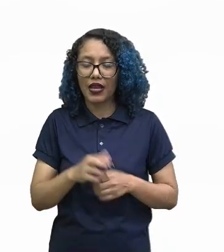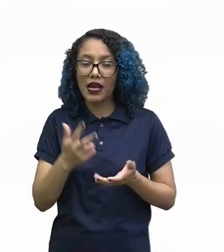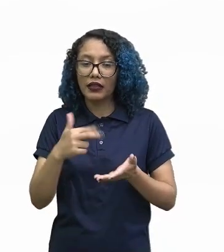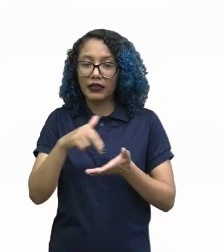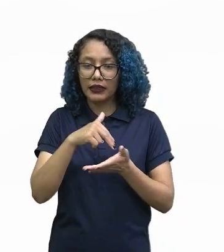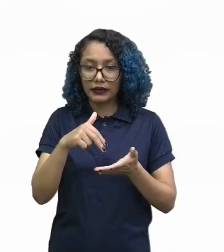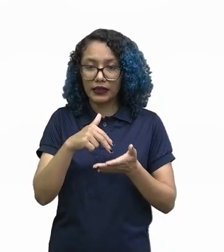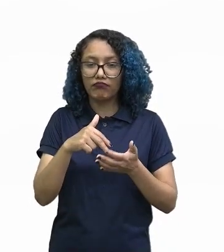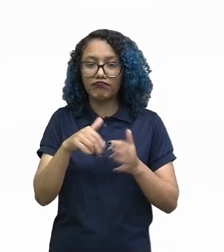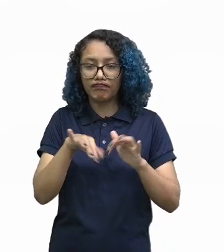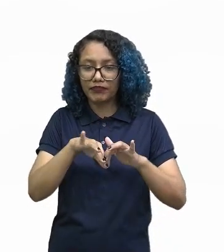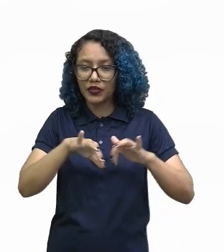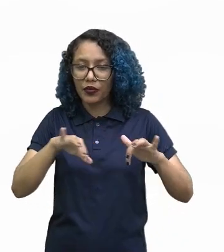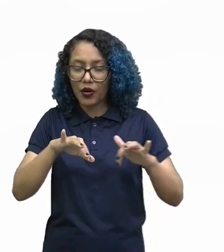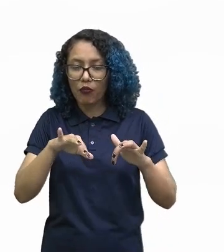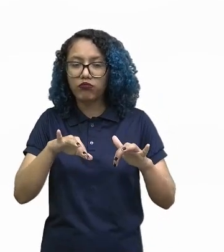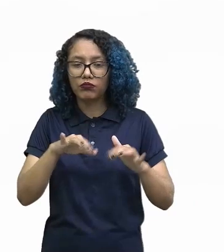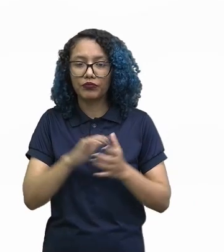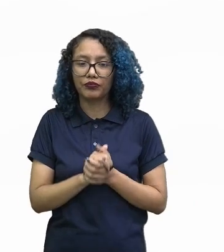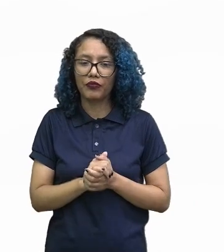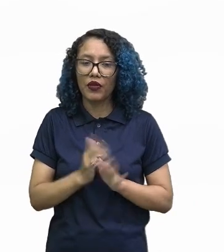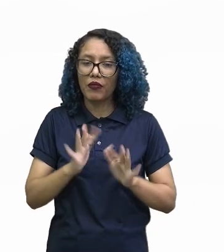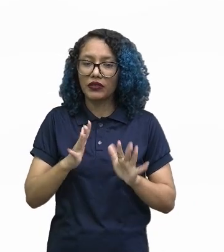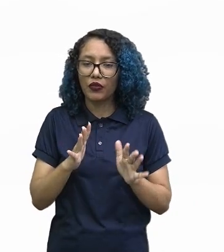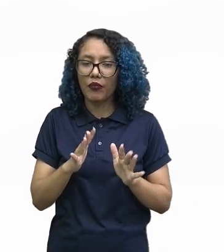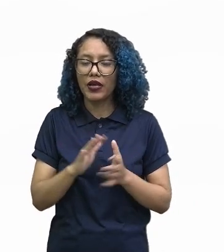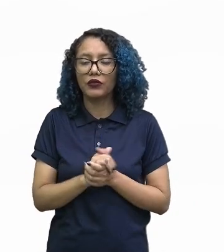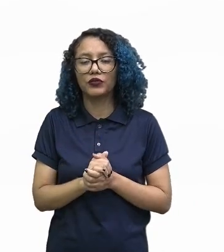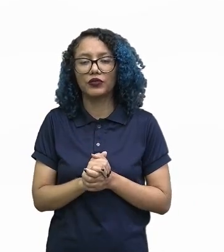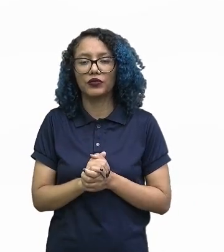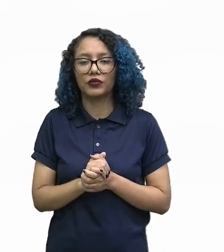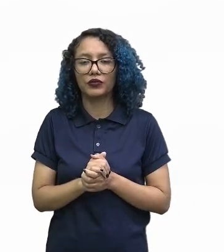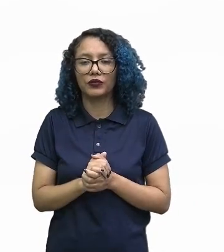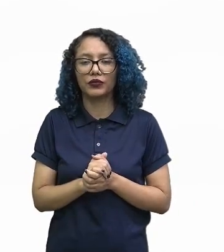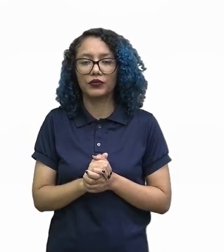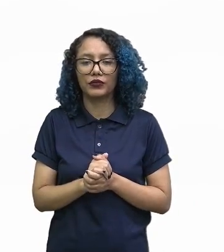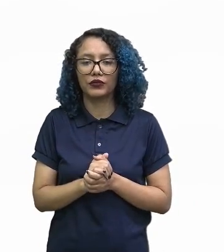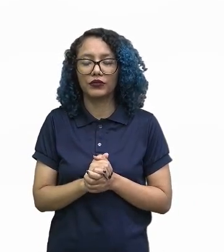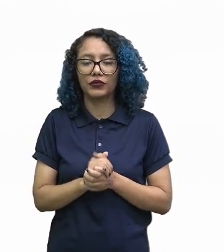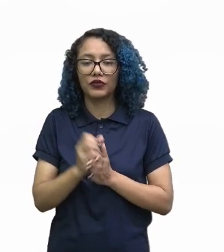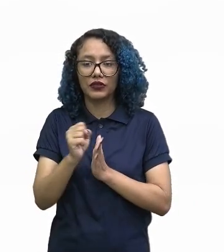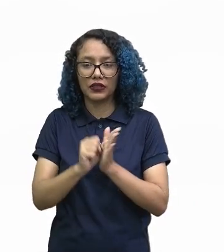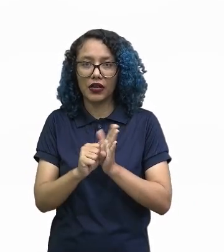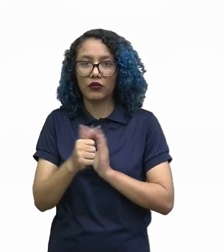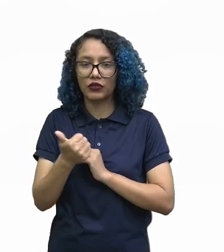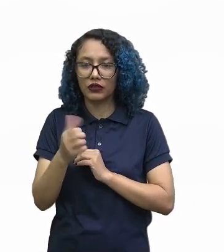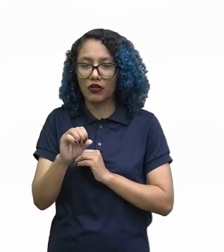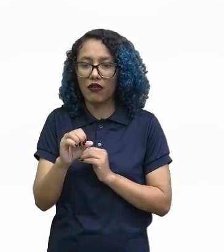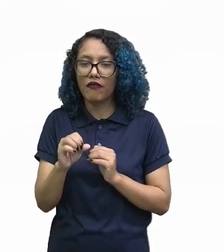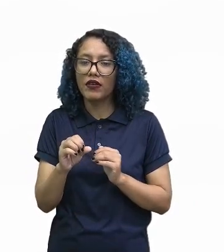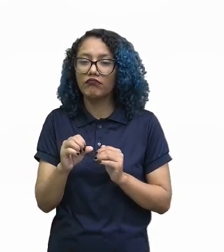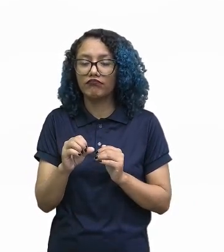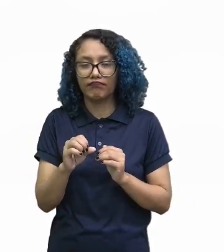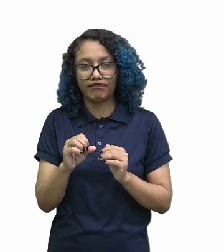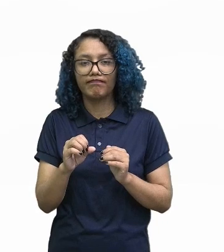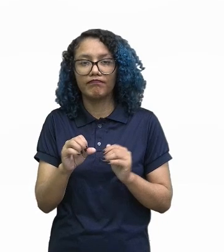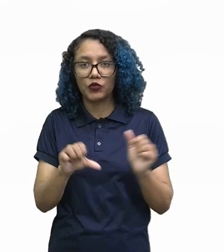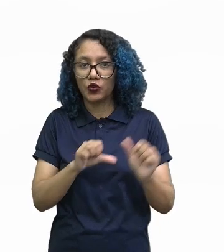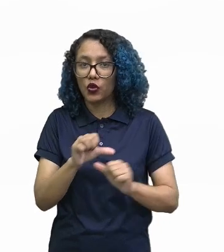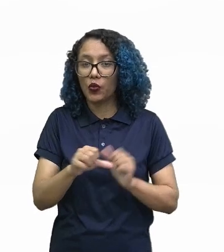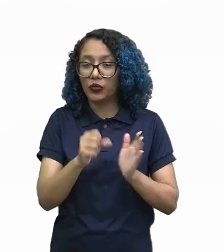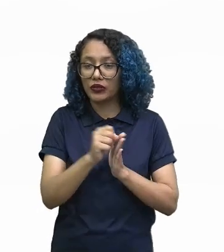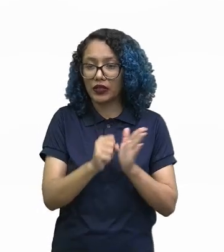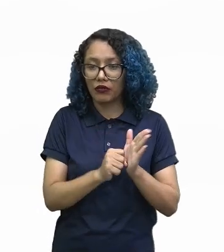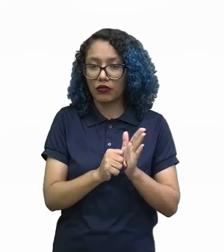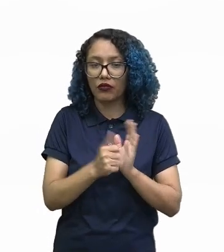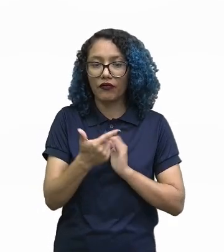clássico promovida na virada do século XX para o do século XIX para o século XX.